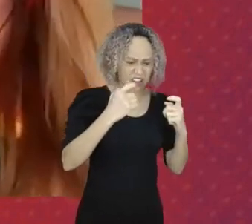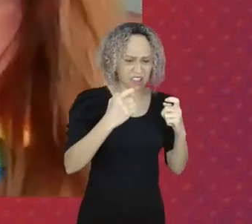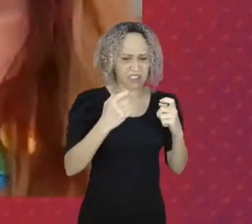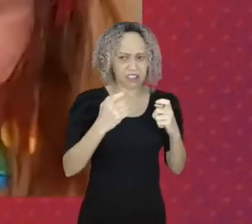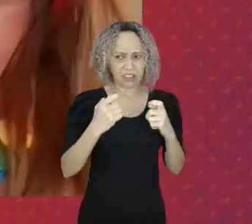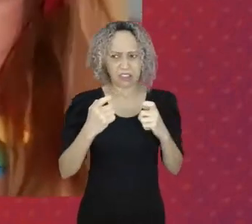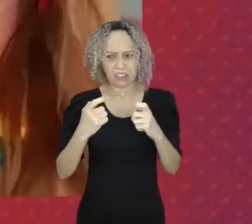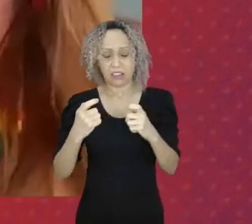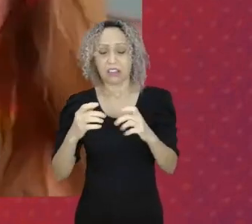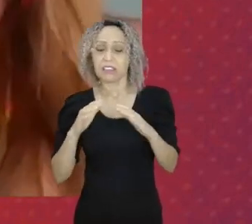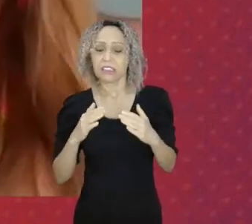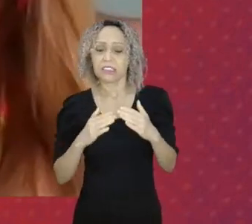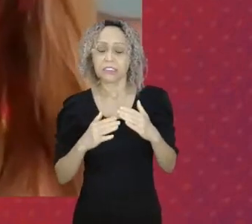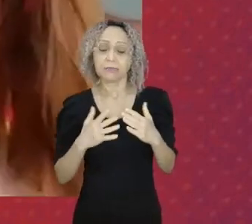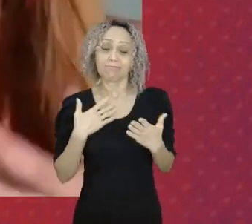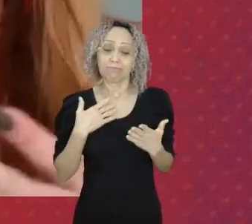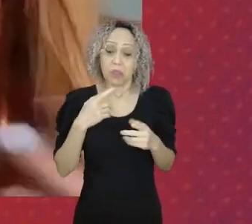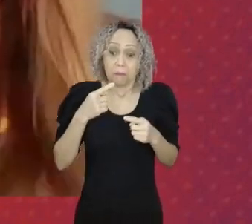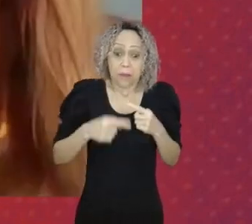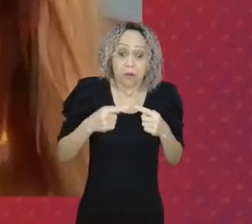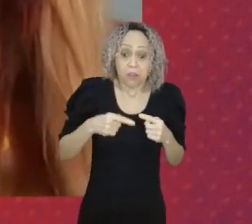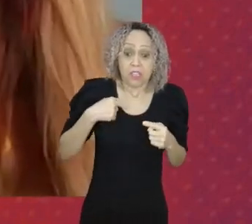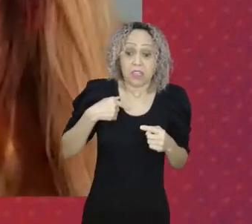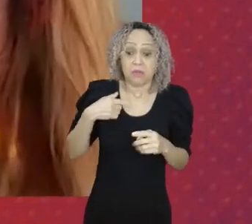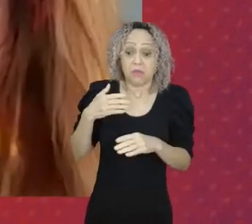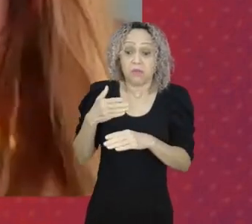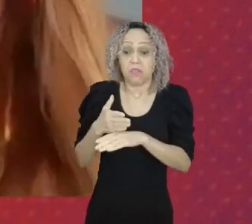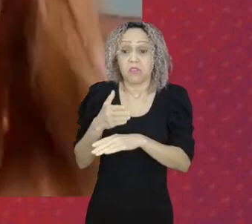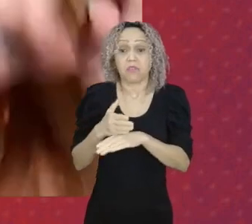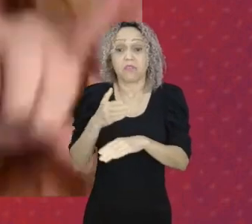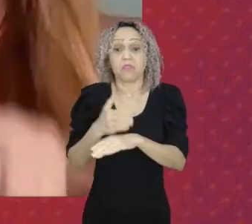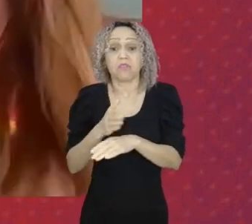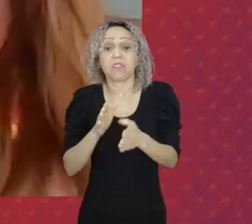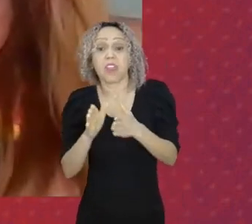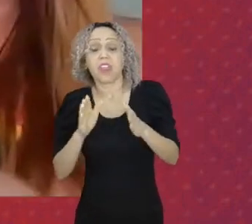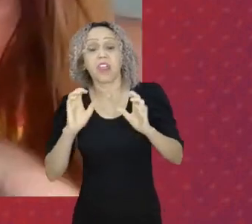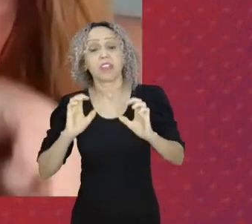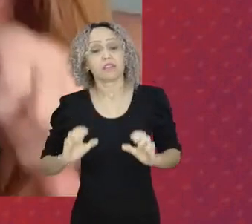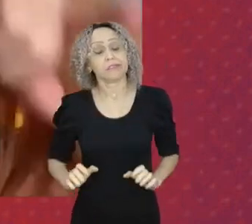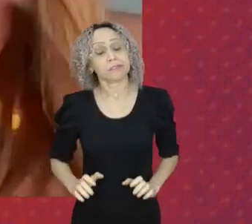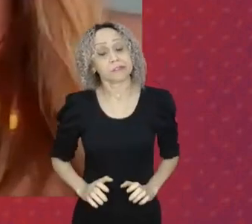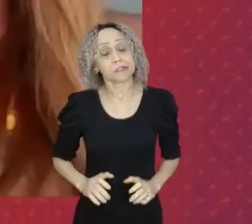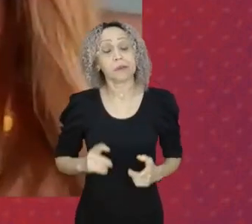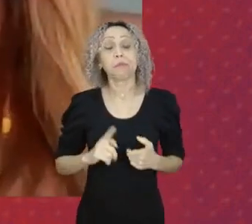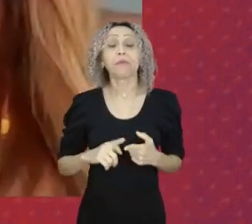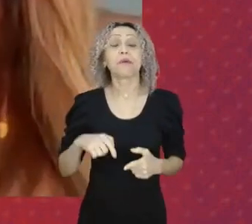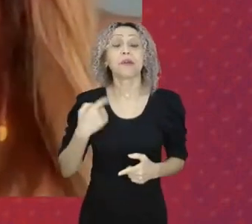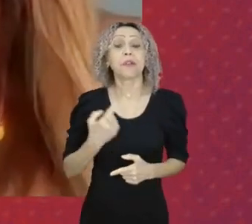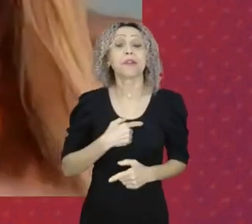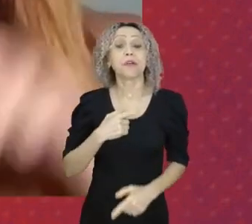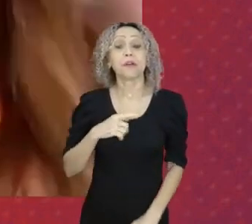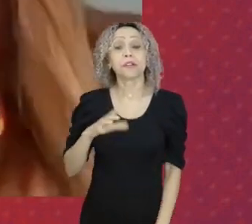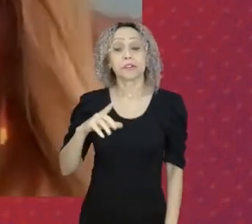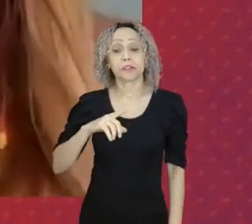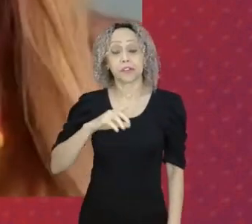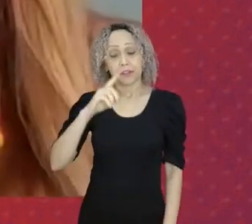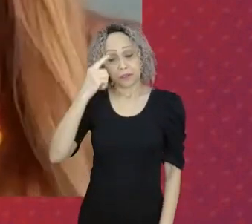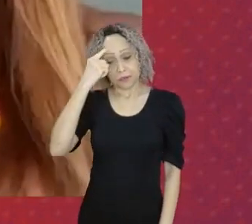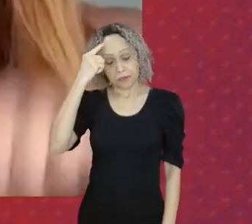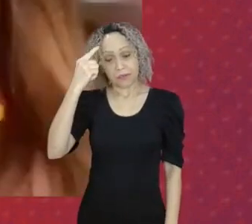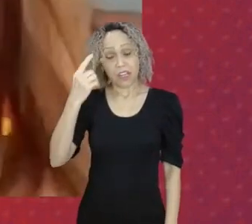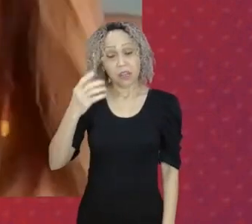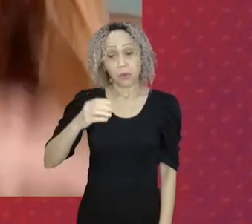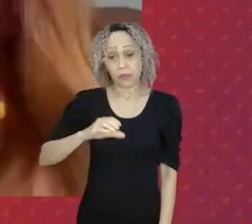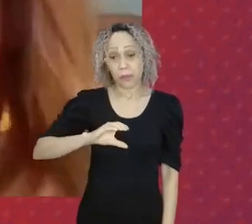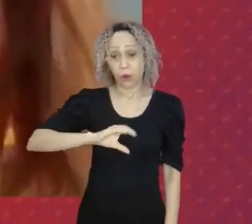né, de acesso à cidadania por conta de ser quem somos. Se a gente for pensar toda essa casinha da política